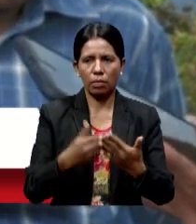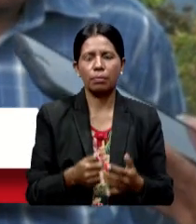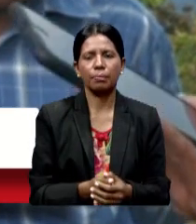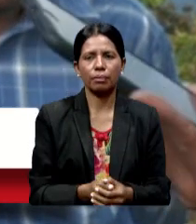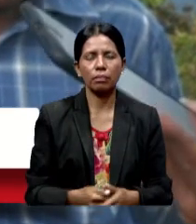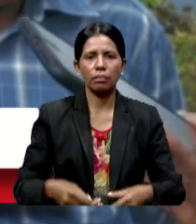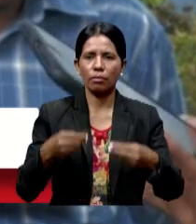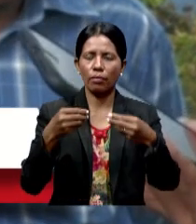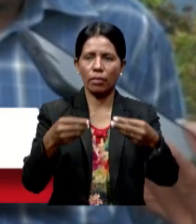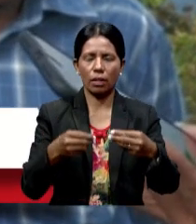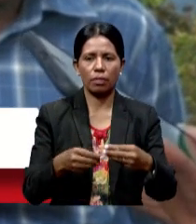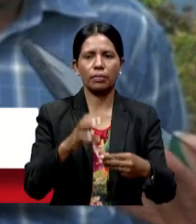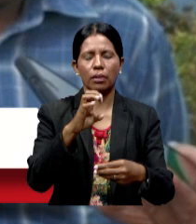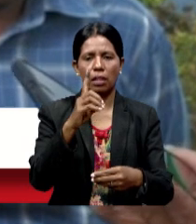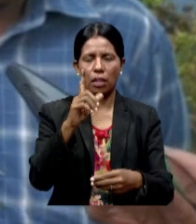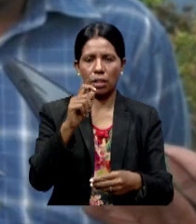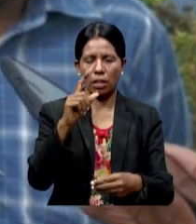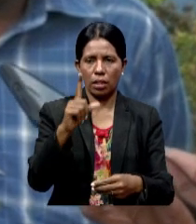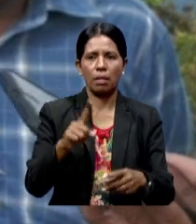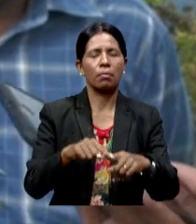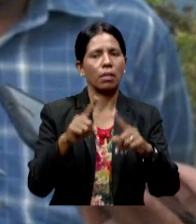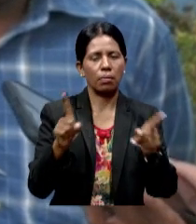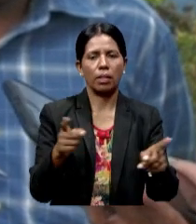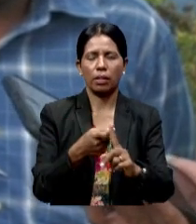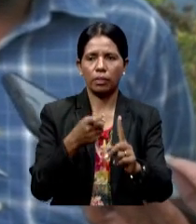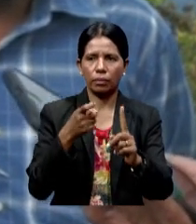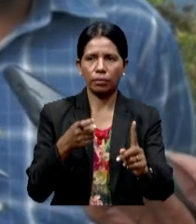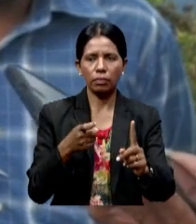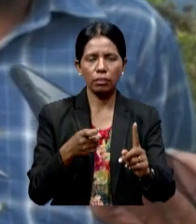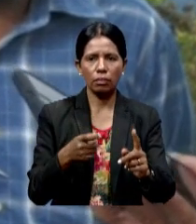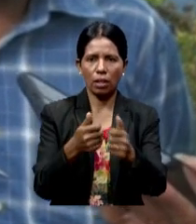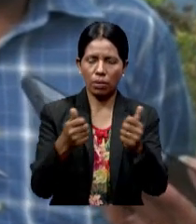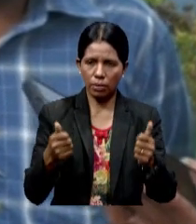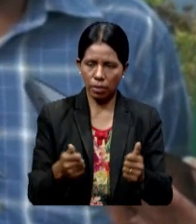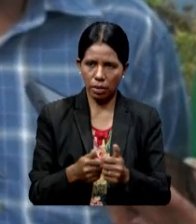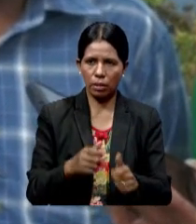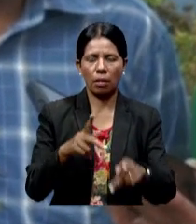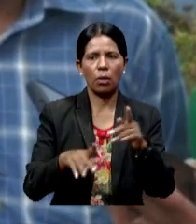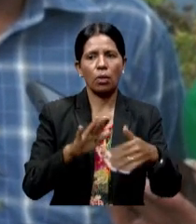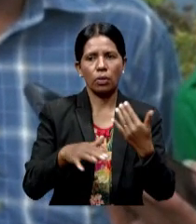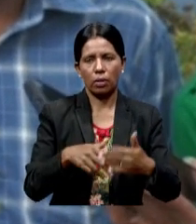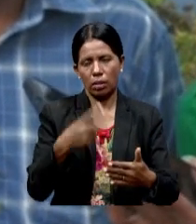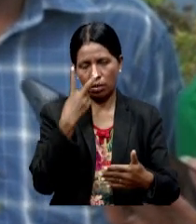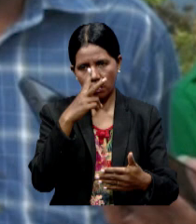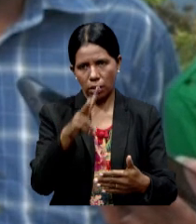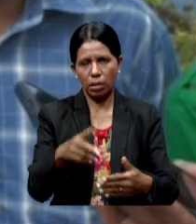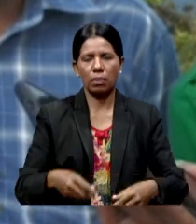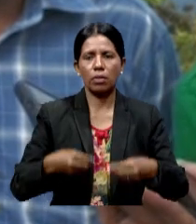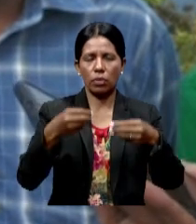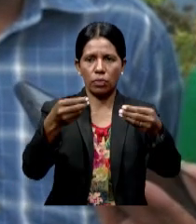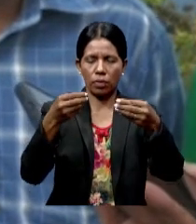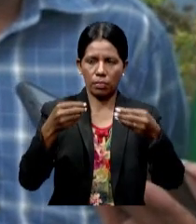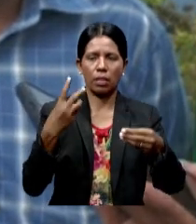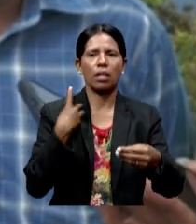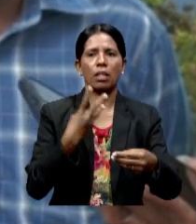atribui bai de TL mai be, li husi atutad lokal, ihe sasi ne ne ba, li pois bele fo ba ami.